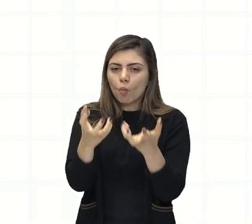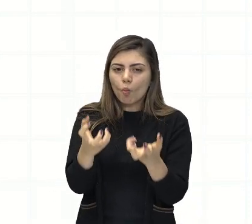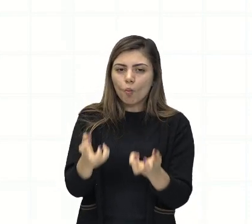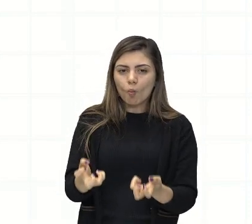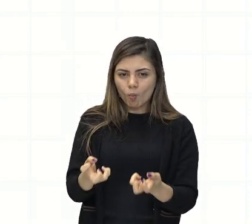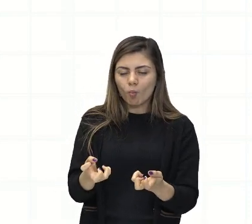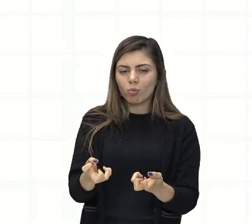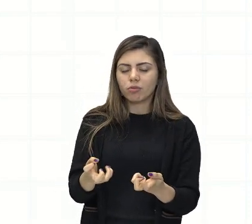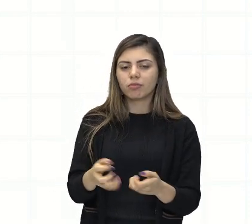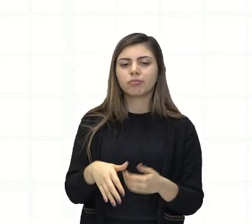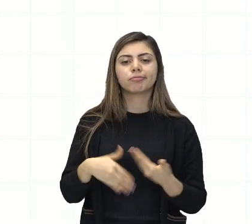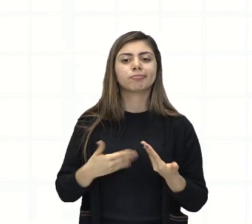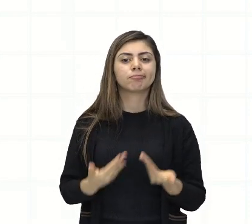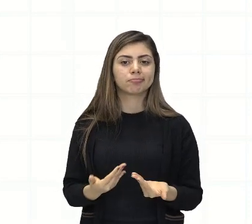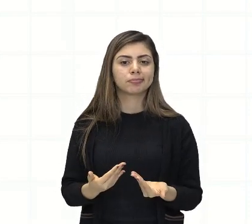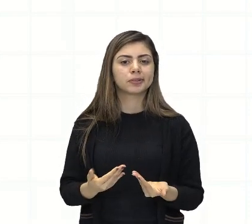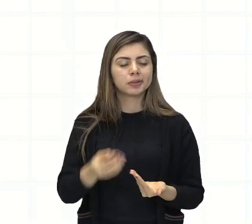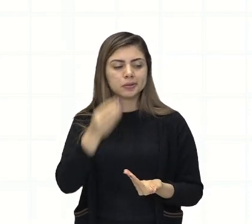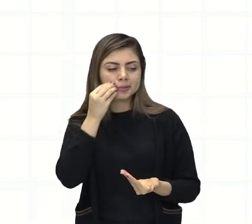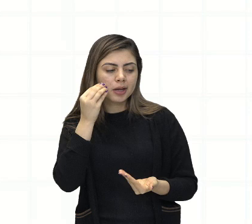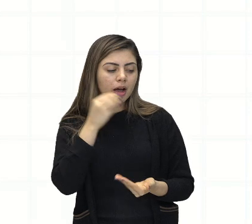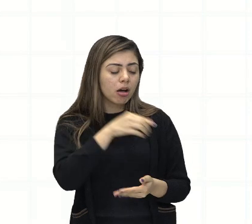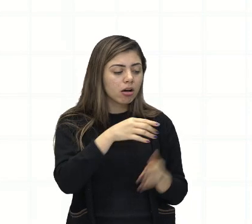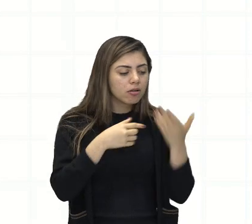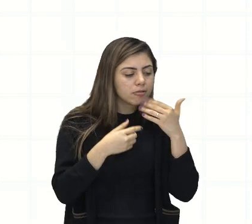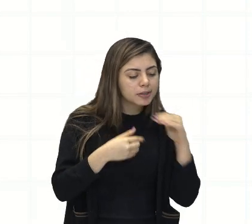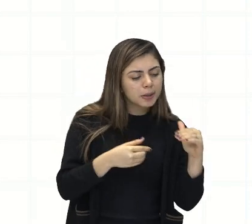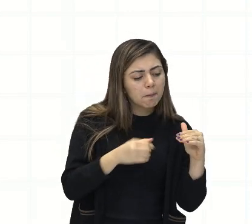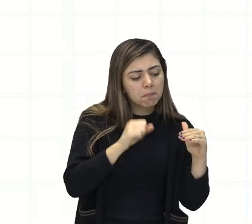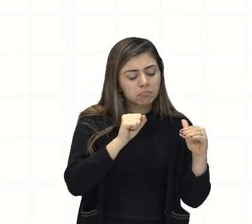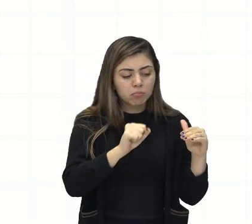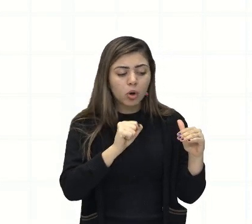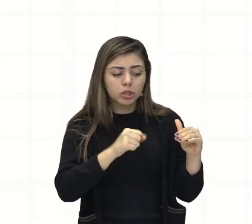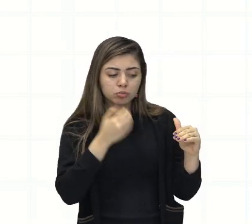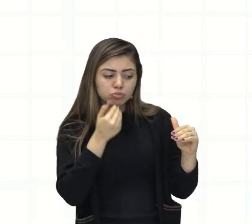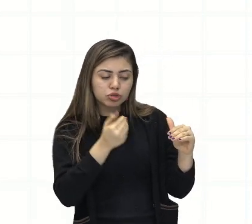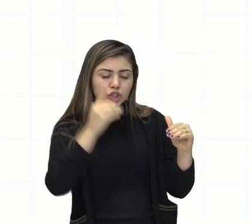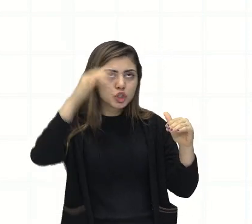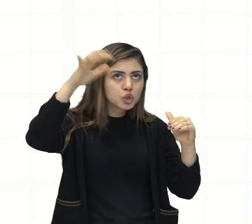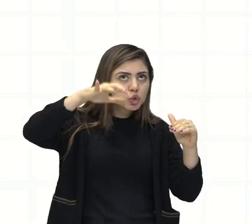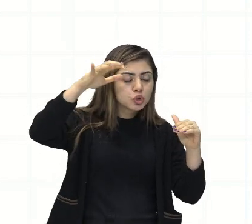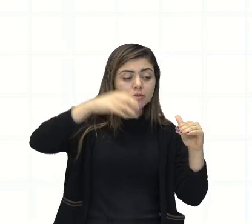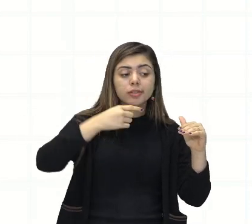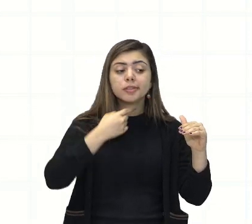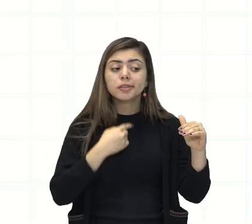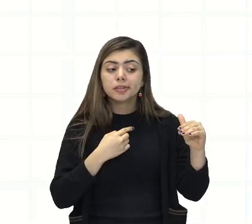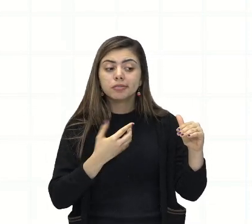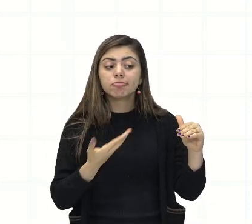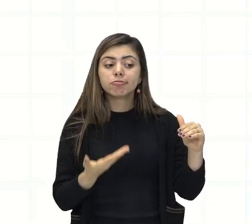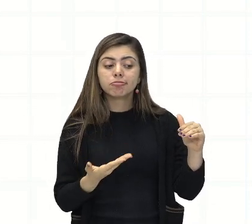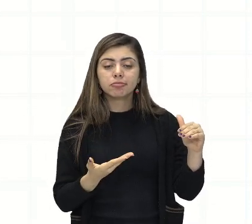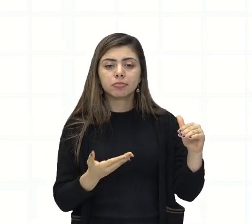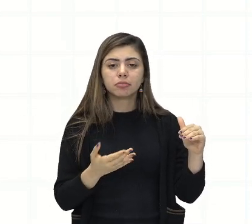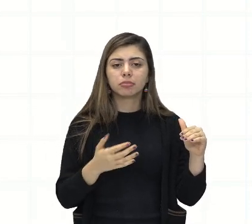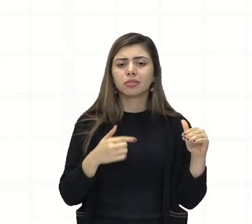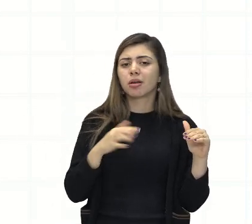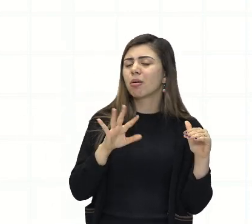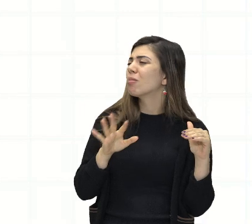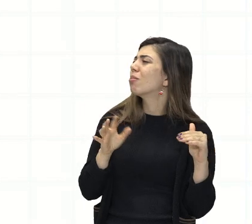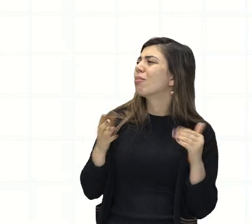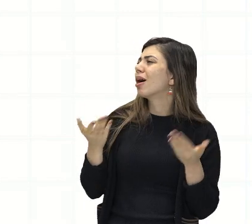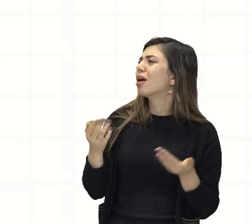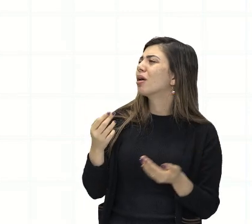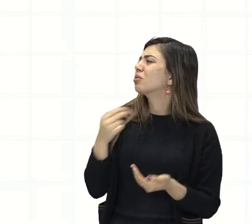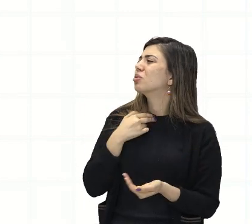ficar seco. Experimentaram pedir à Nininha que quisesse a chuva. E a Nininha disse, mas não pode,